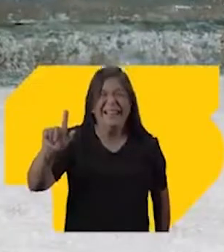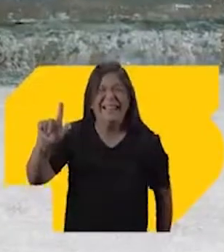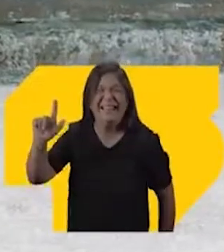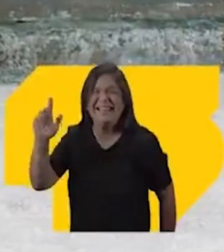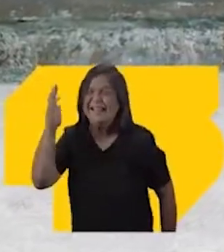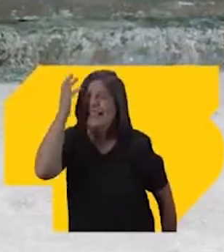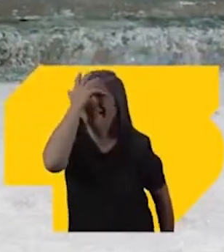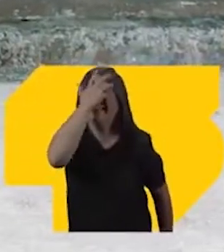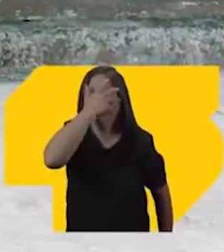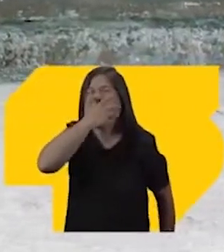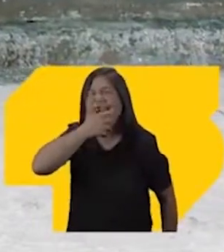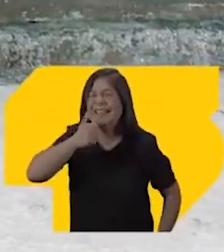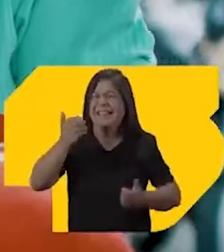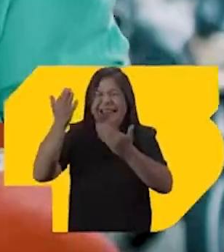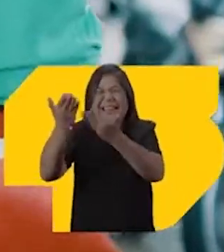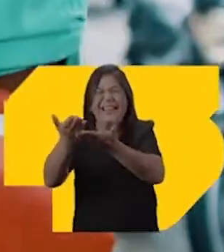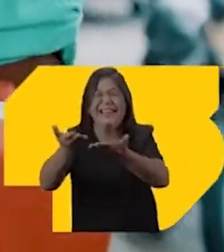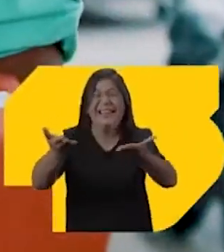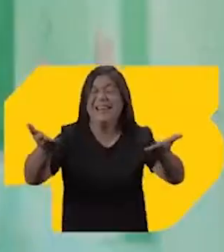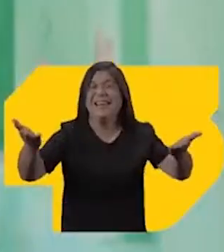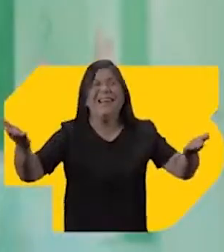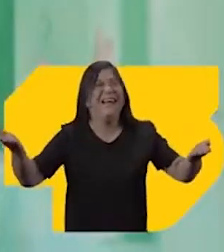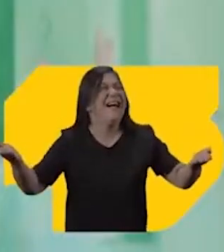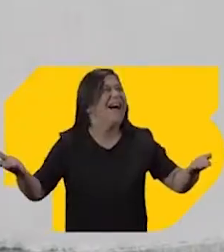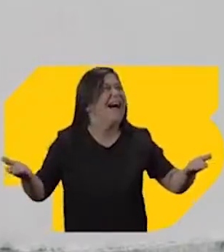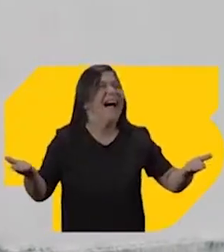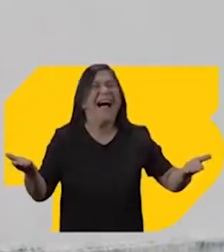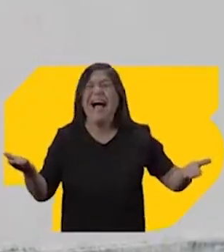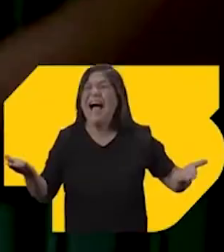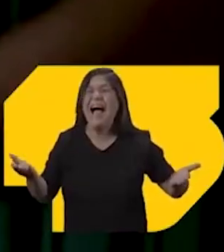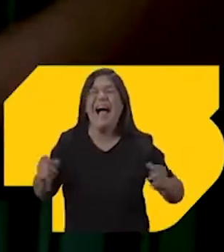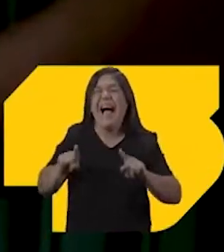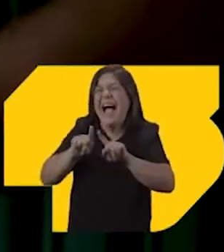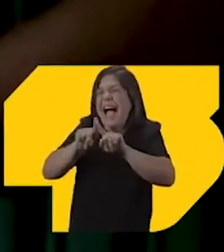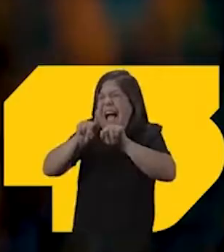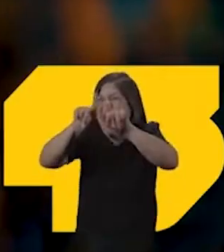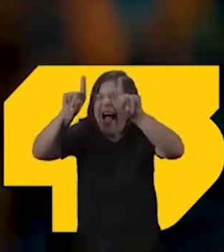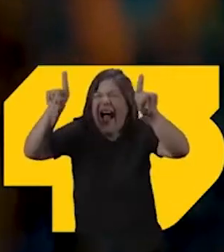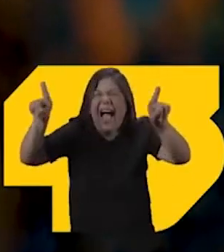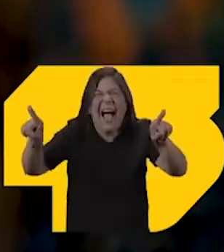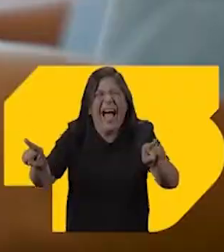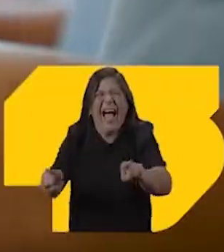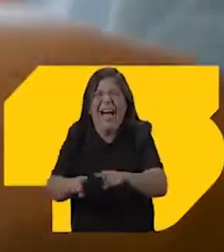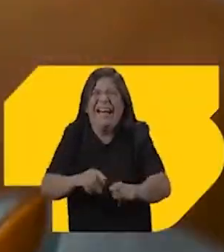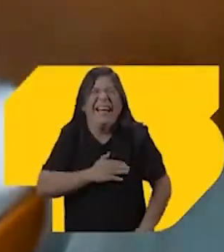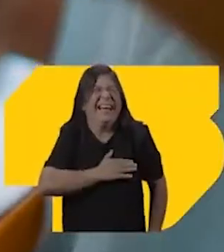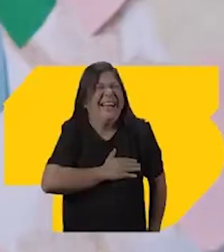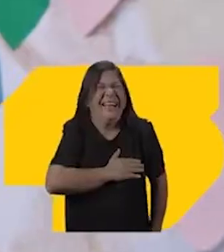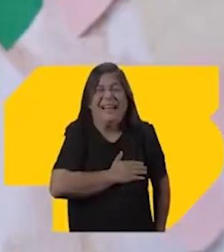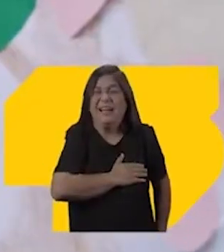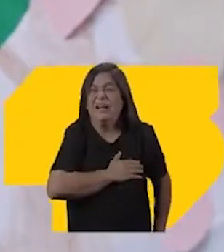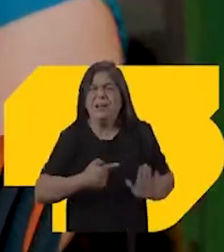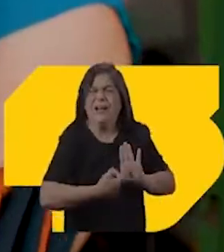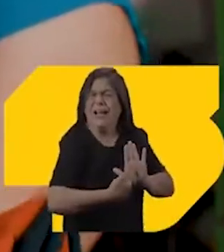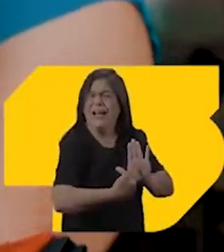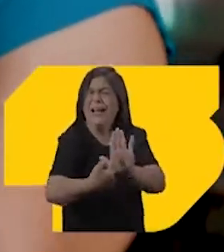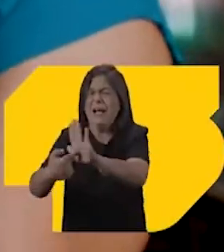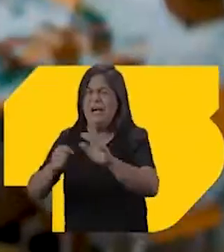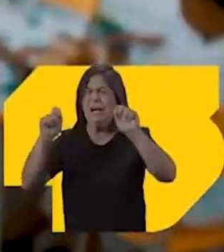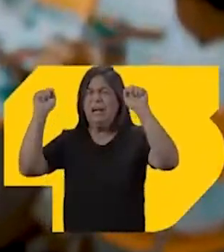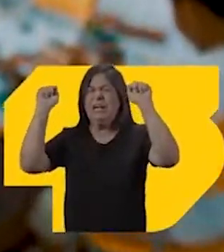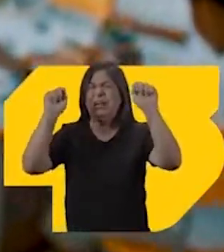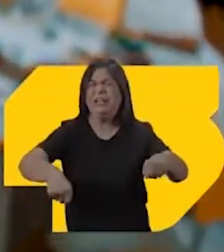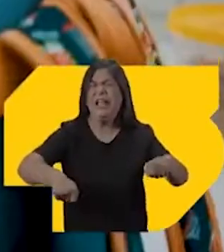tão linda Campina do meu querer bem. Vai mostrar pra Paraíba que